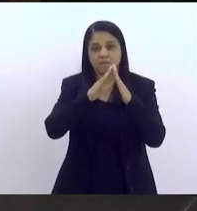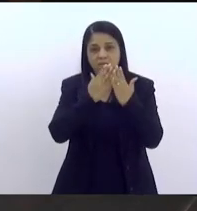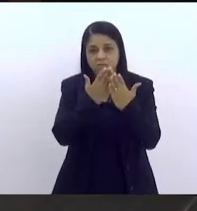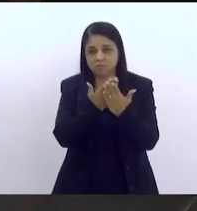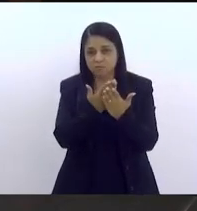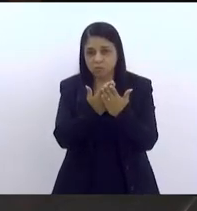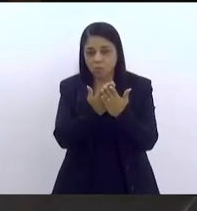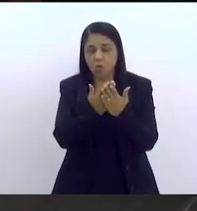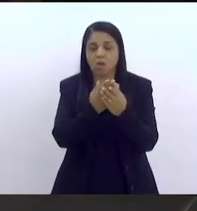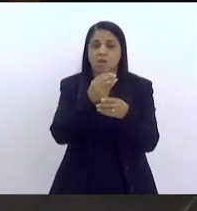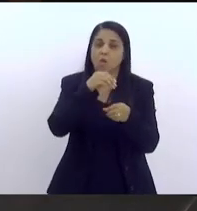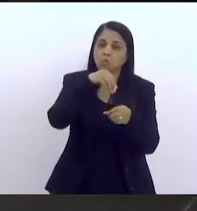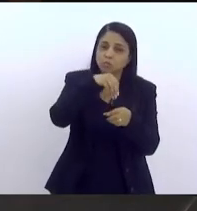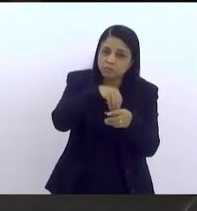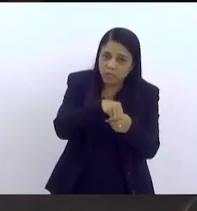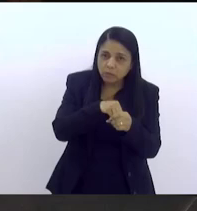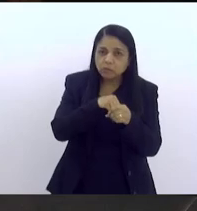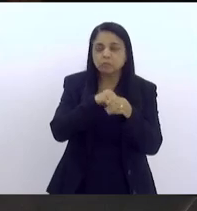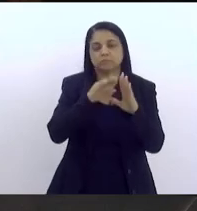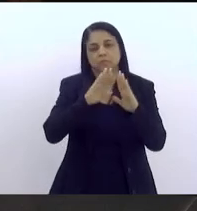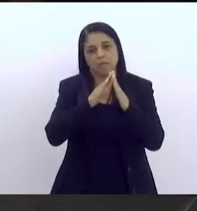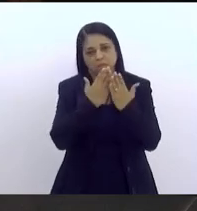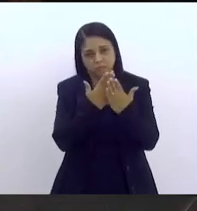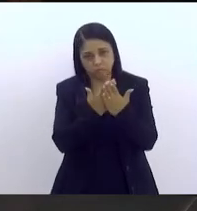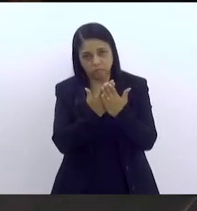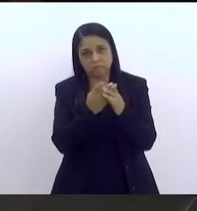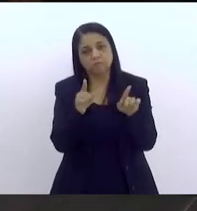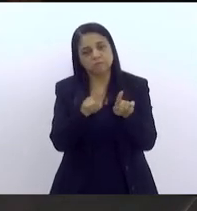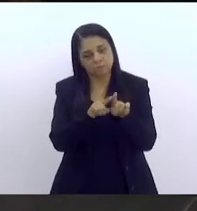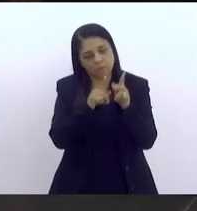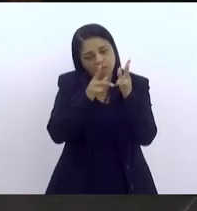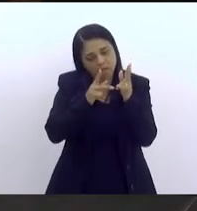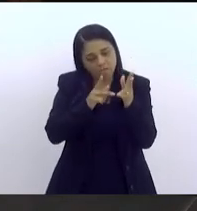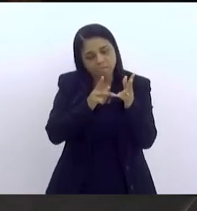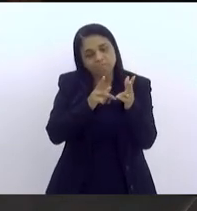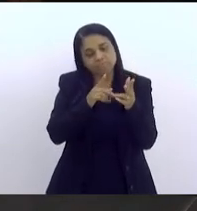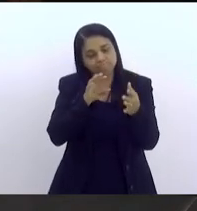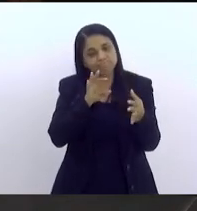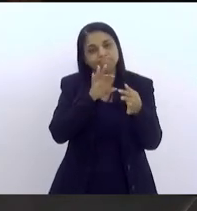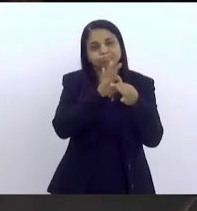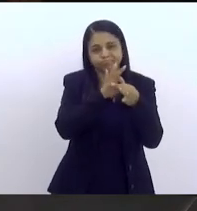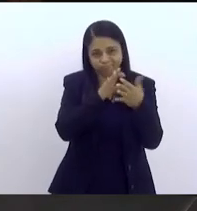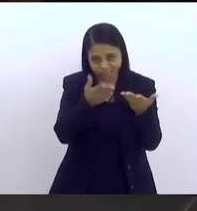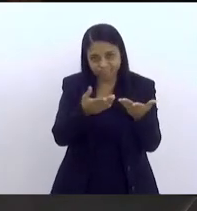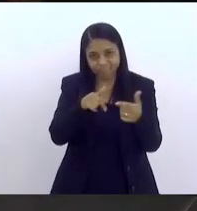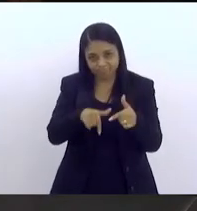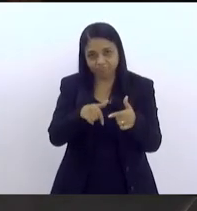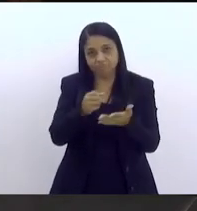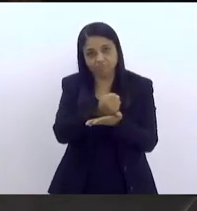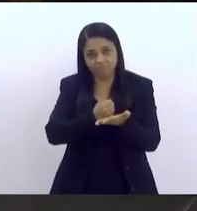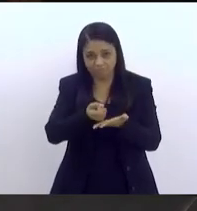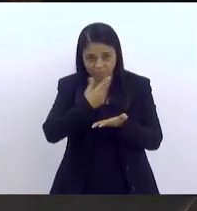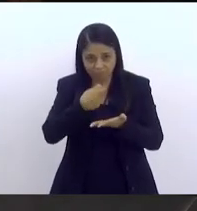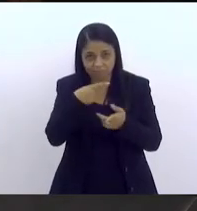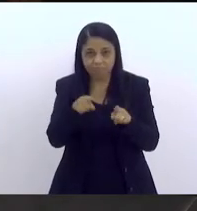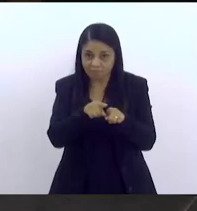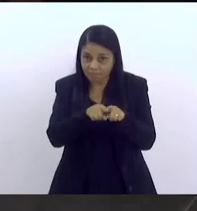também tem a ver com isso saídas sim temos